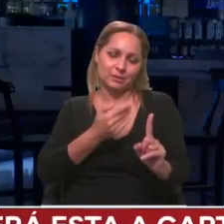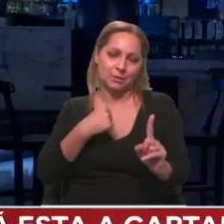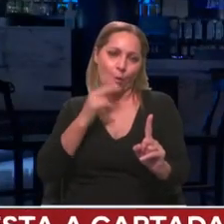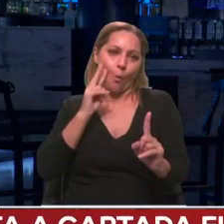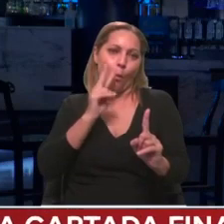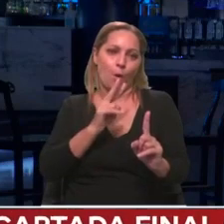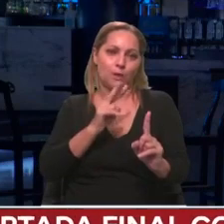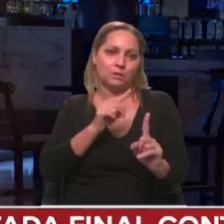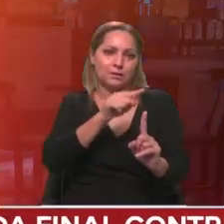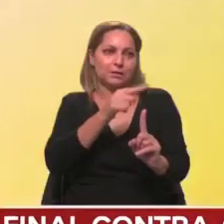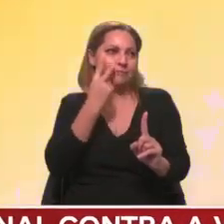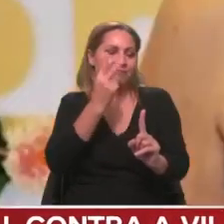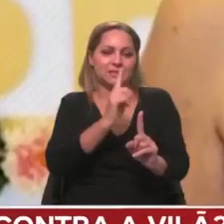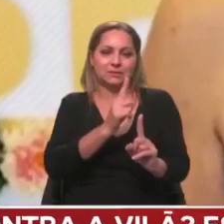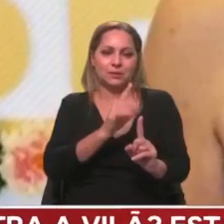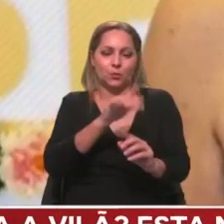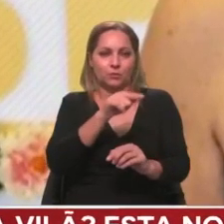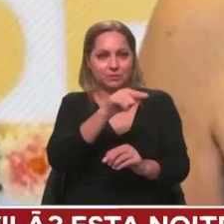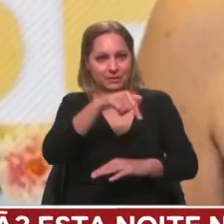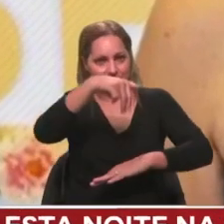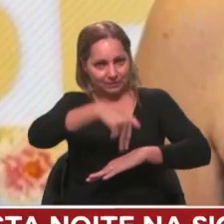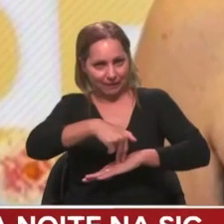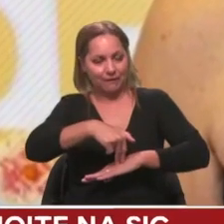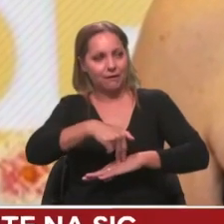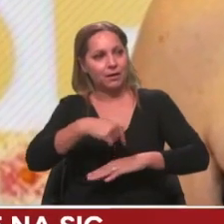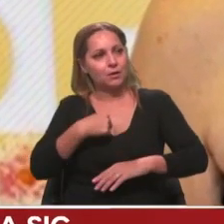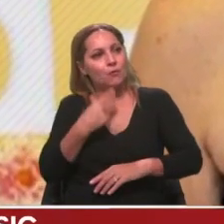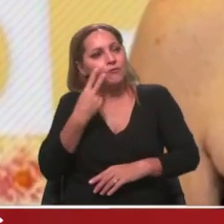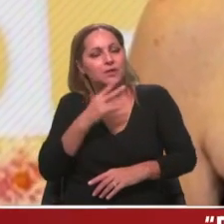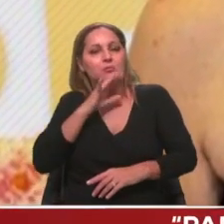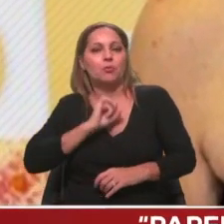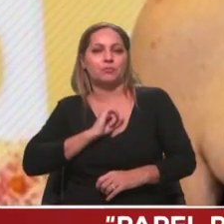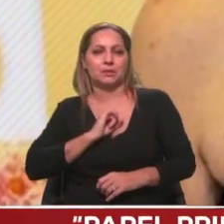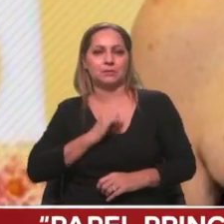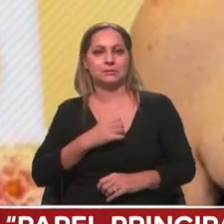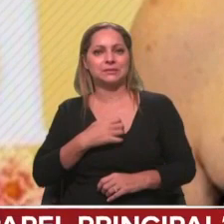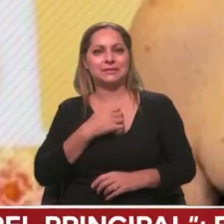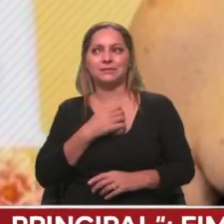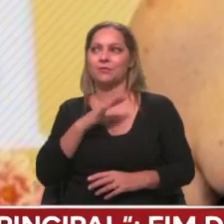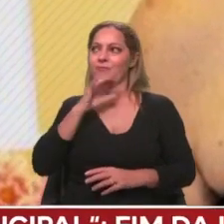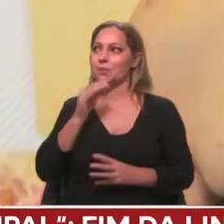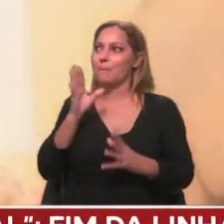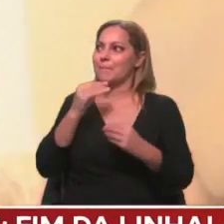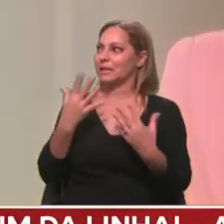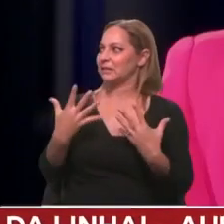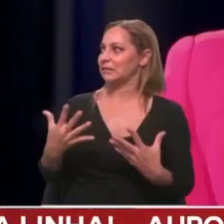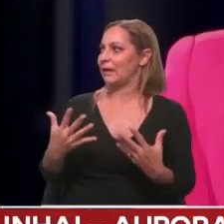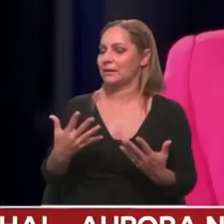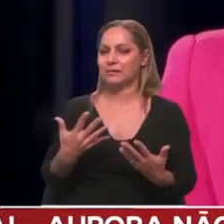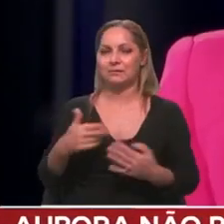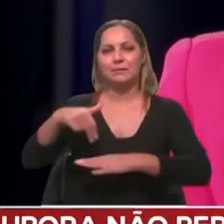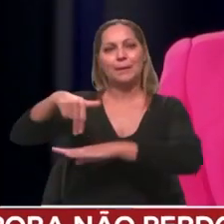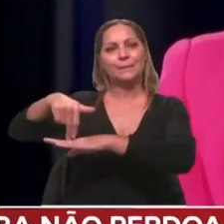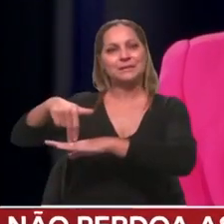o Edi, tenho sempre o Edi presente, sempre que a Maria está comigo. Sinto que o meu filho está mais comigo ainda. E isso é